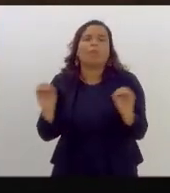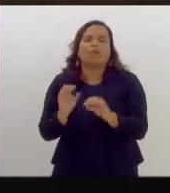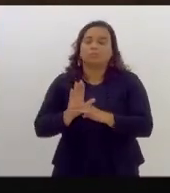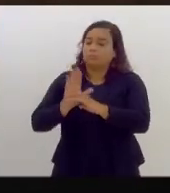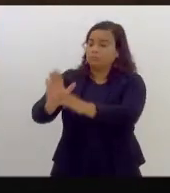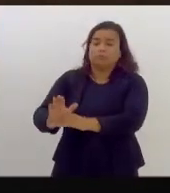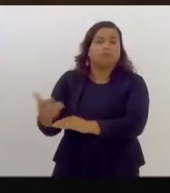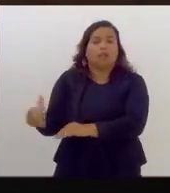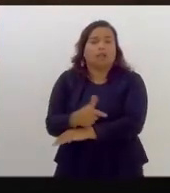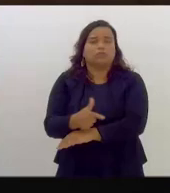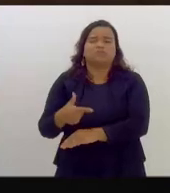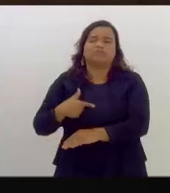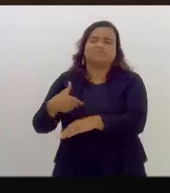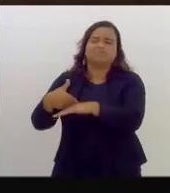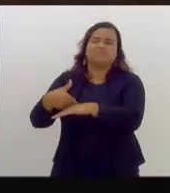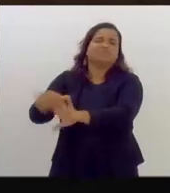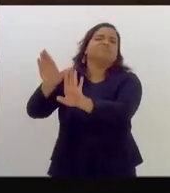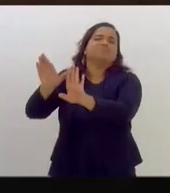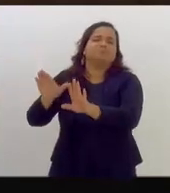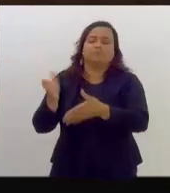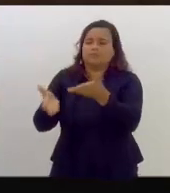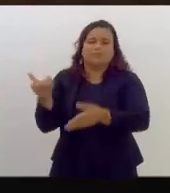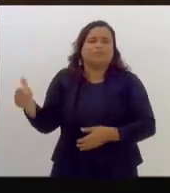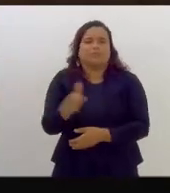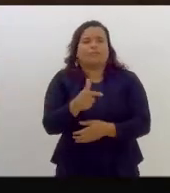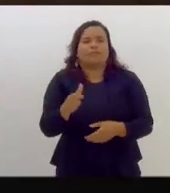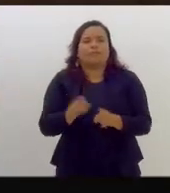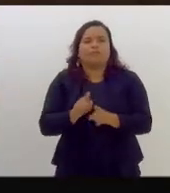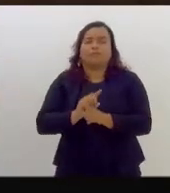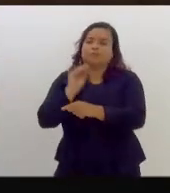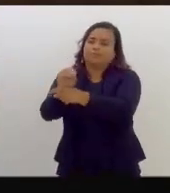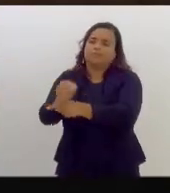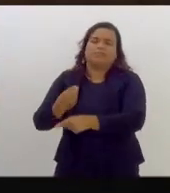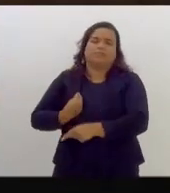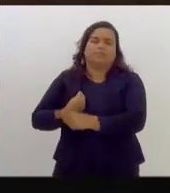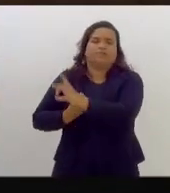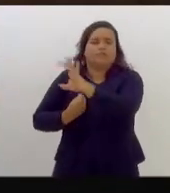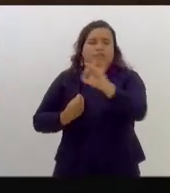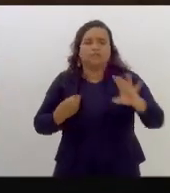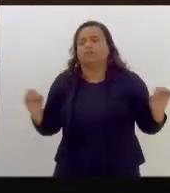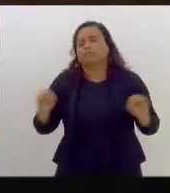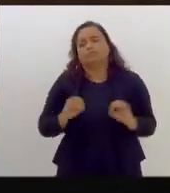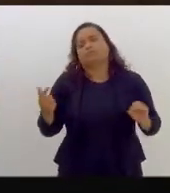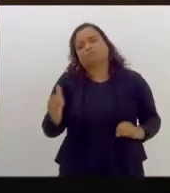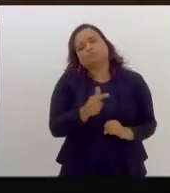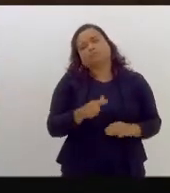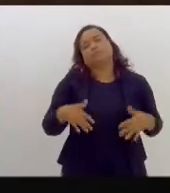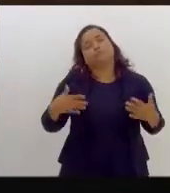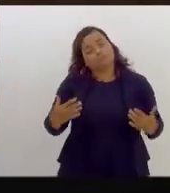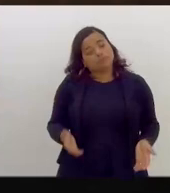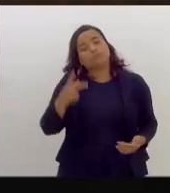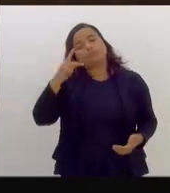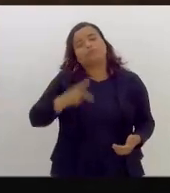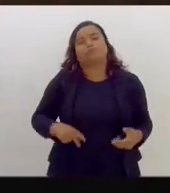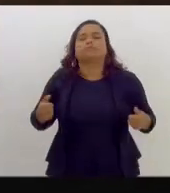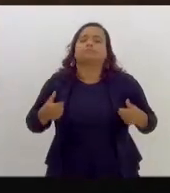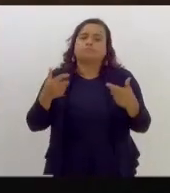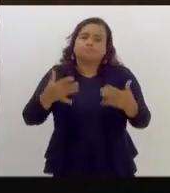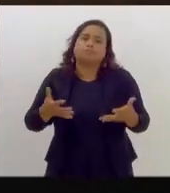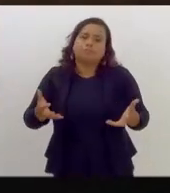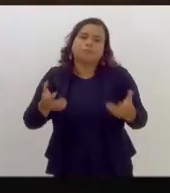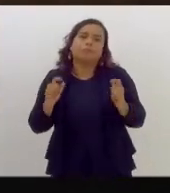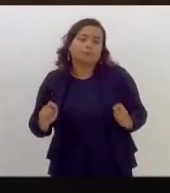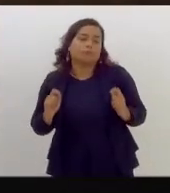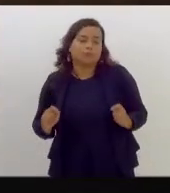segurança que não resguarda e respalda a vida dos moradores e das moradoras. Então, senhor presidente, dizer aqui